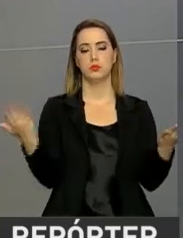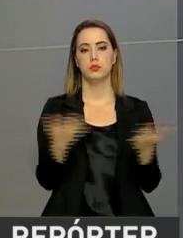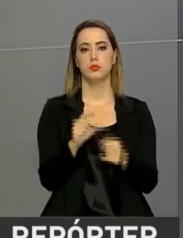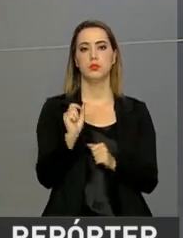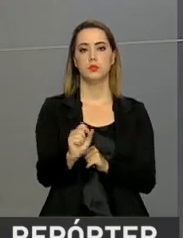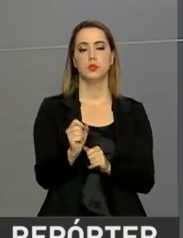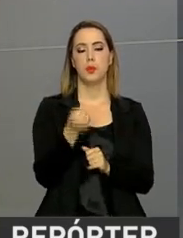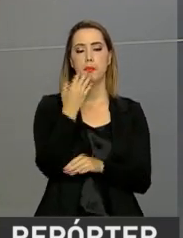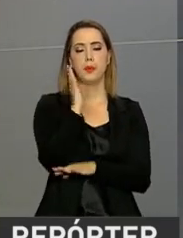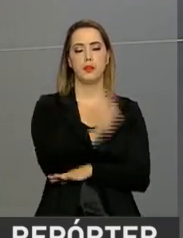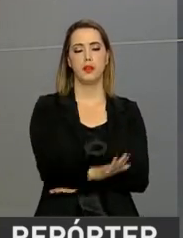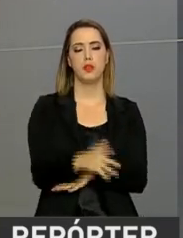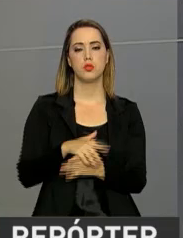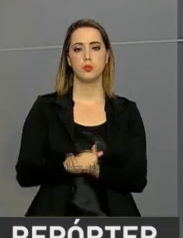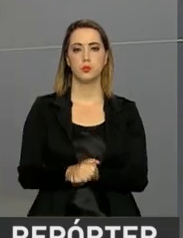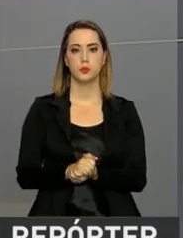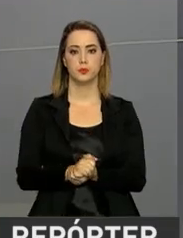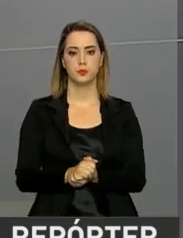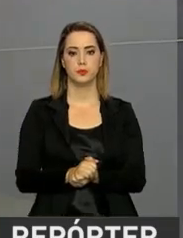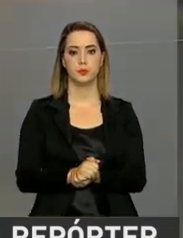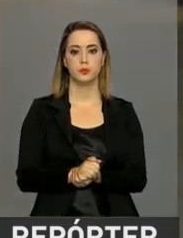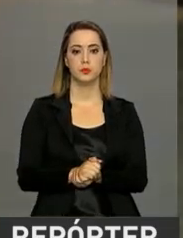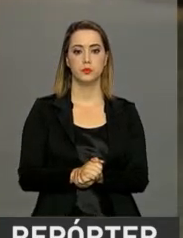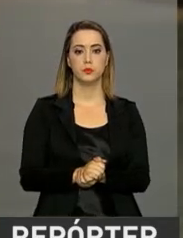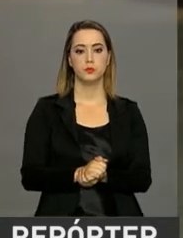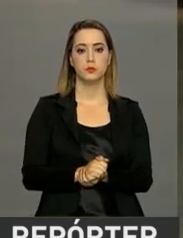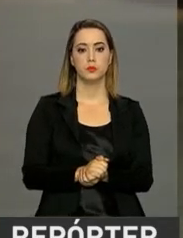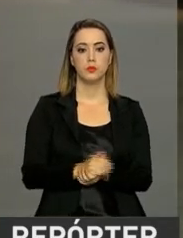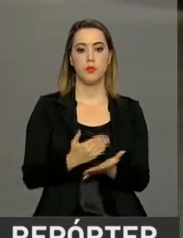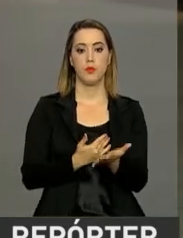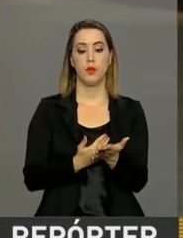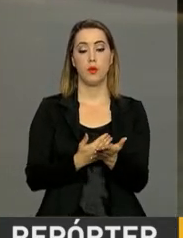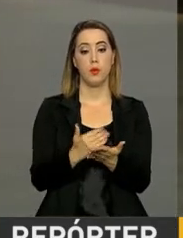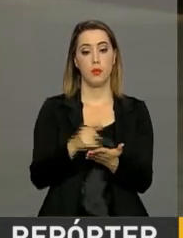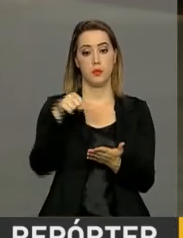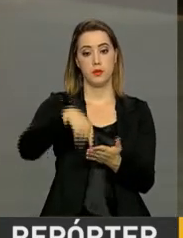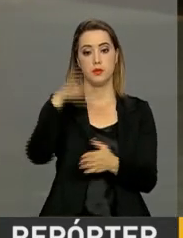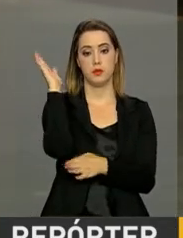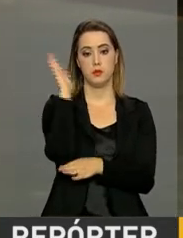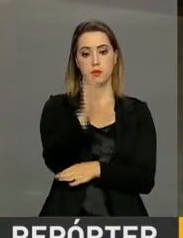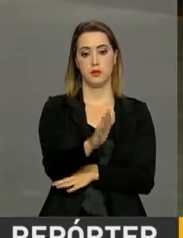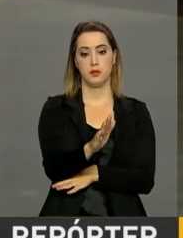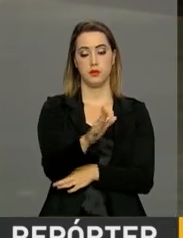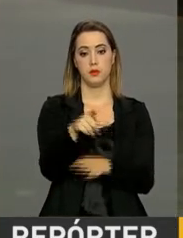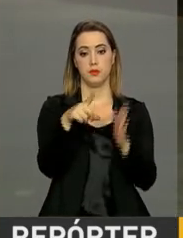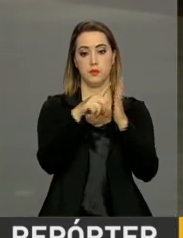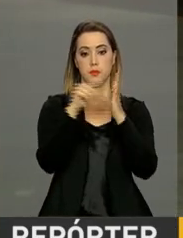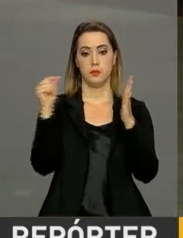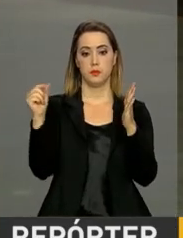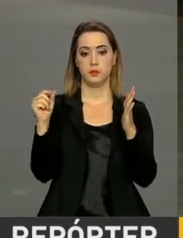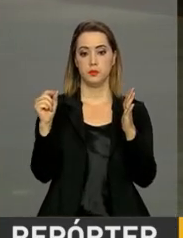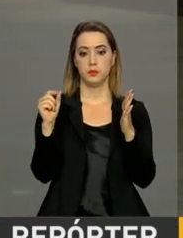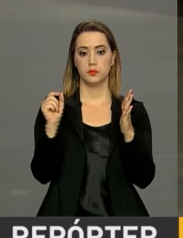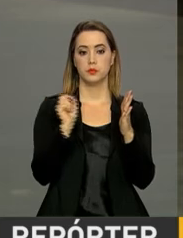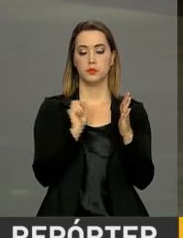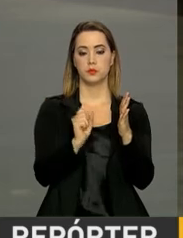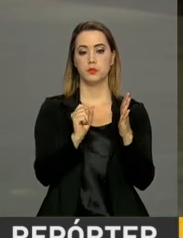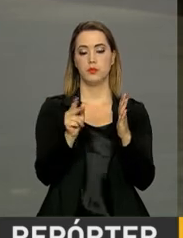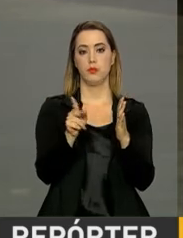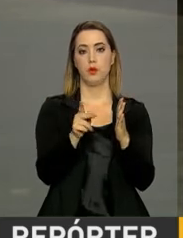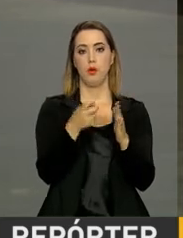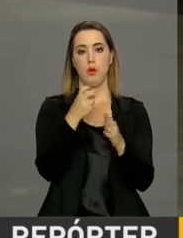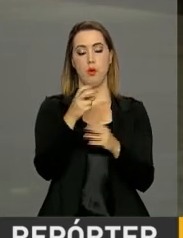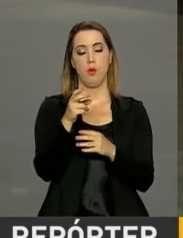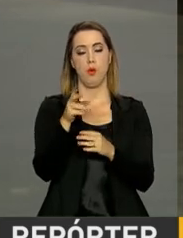Oi, Paulo, boa tarde. Boa tarde, Leandro. No começo da tarde, aqui no Ministério, aqui no Palácio do Planalto, o porta-voz